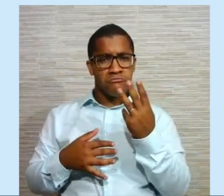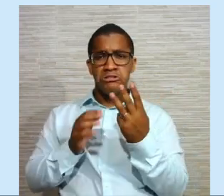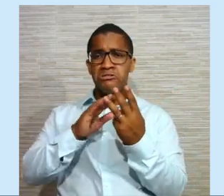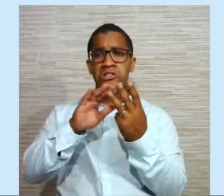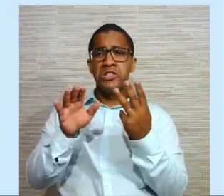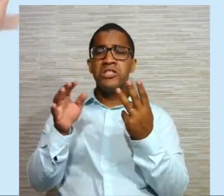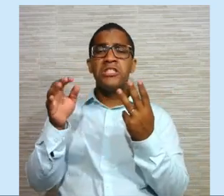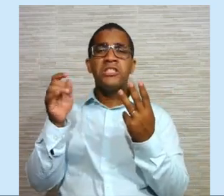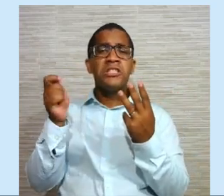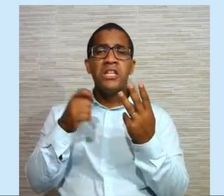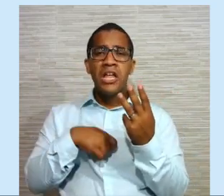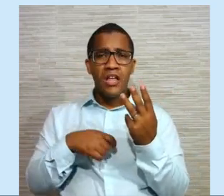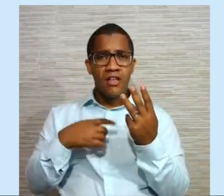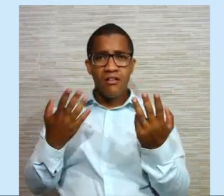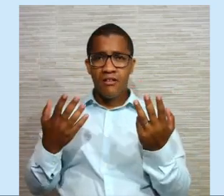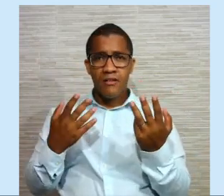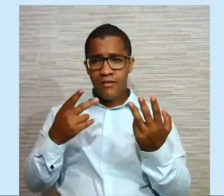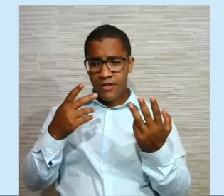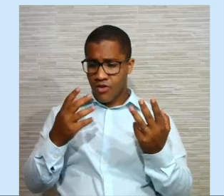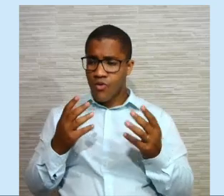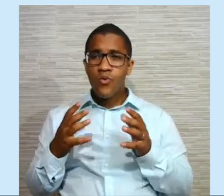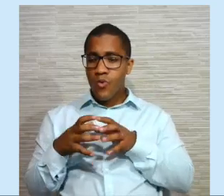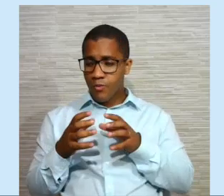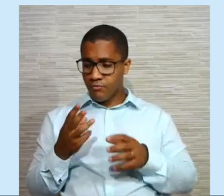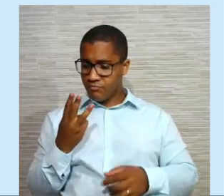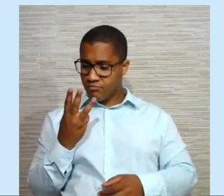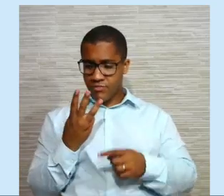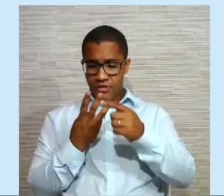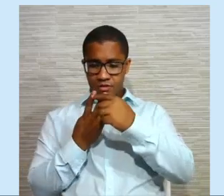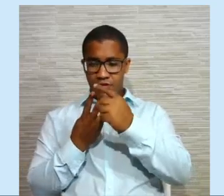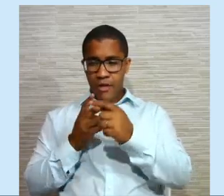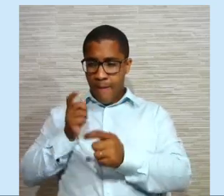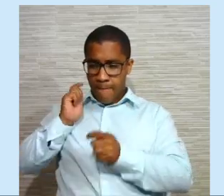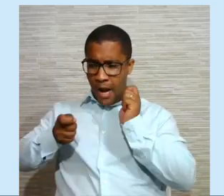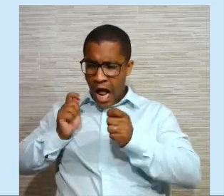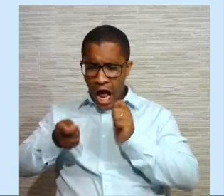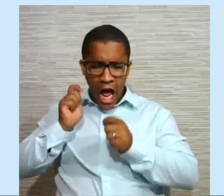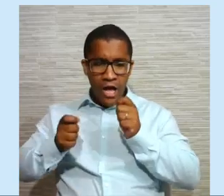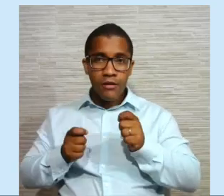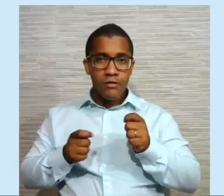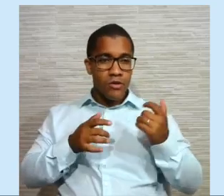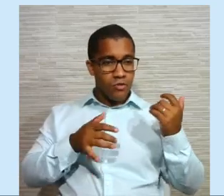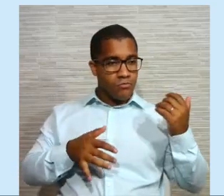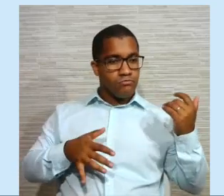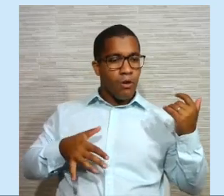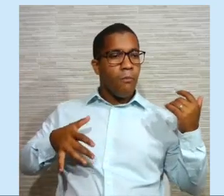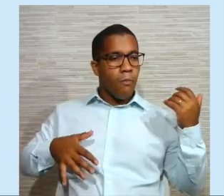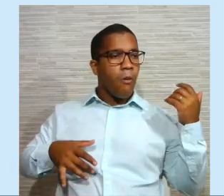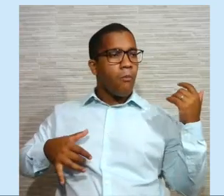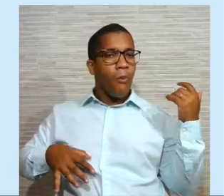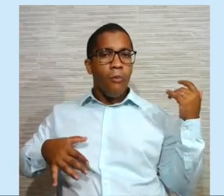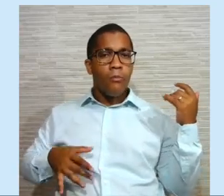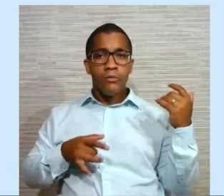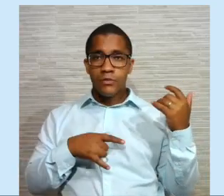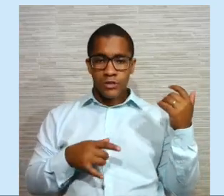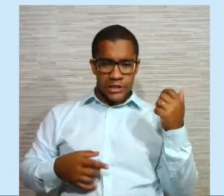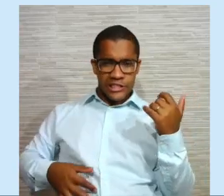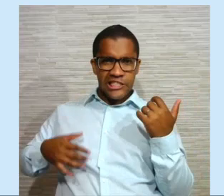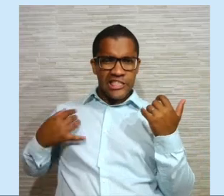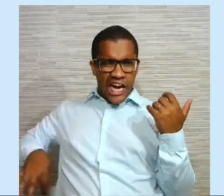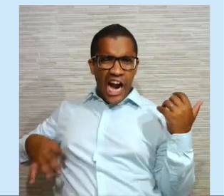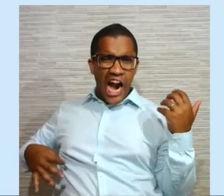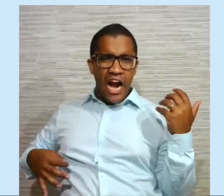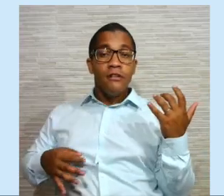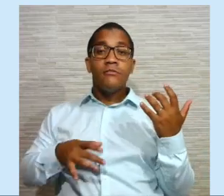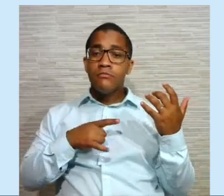normalmente era formada por um power trio, né? Bateria, baixo e guitarra, né? Mas assim, tivemos grandes